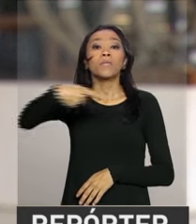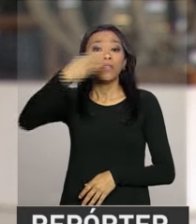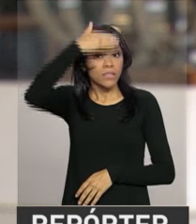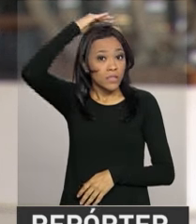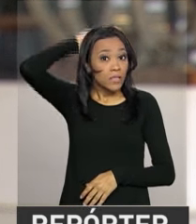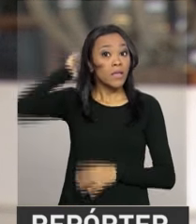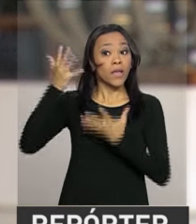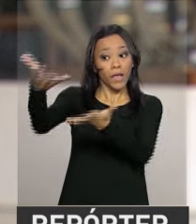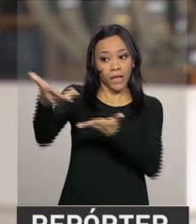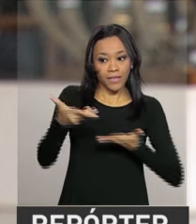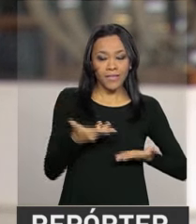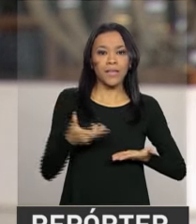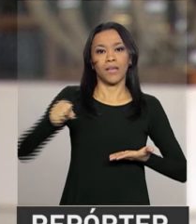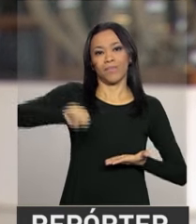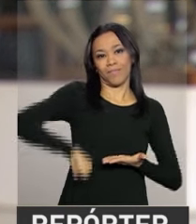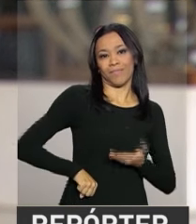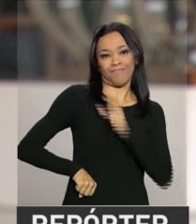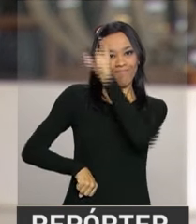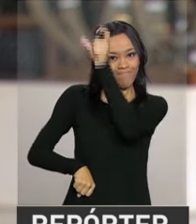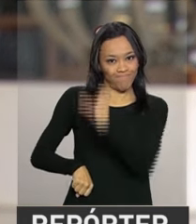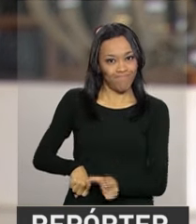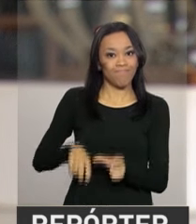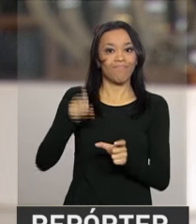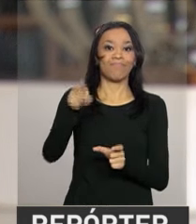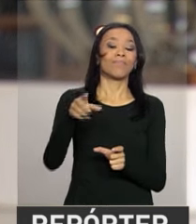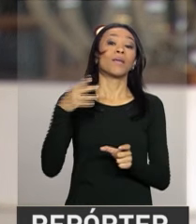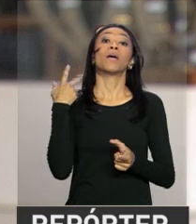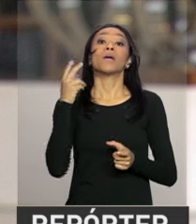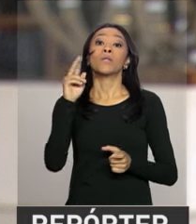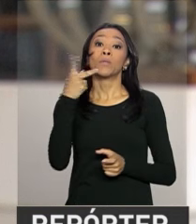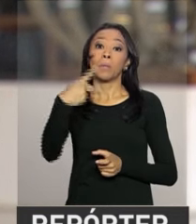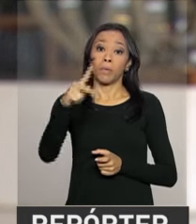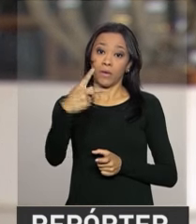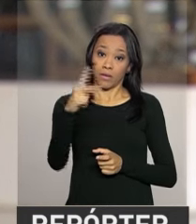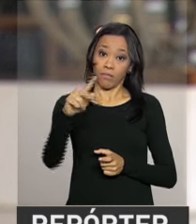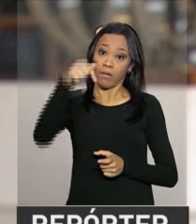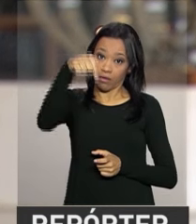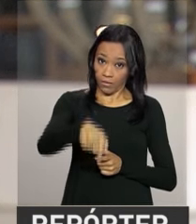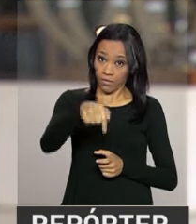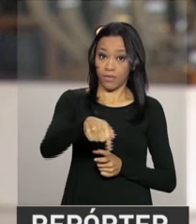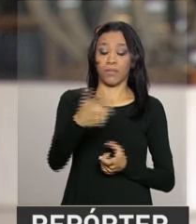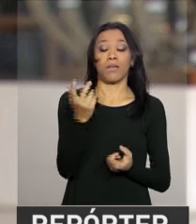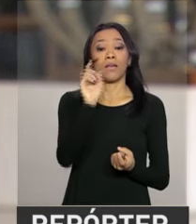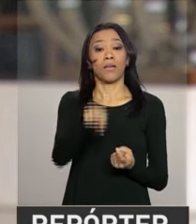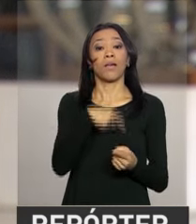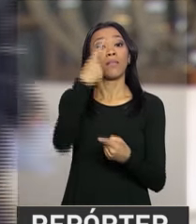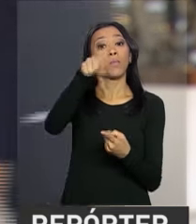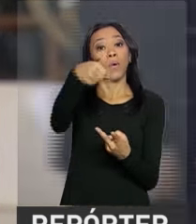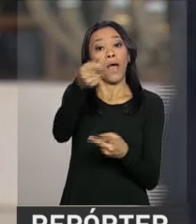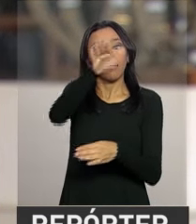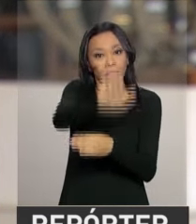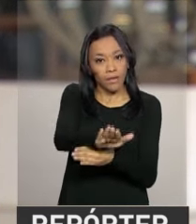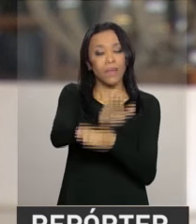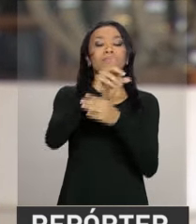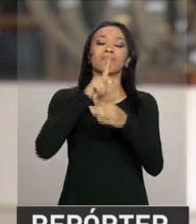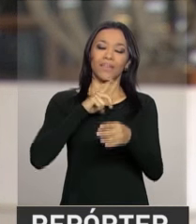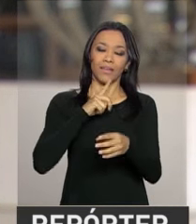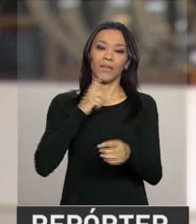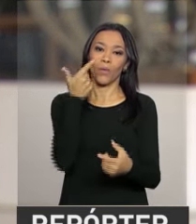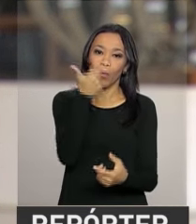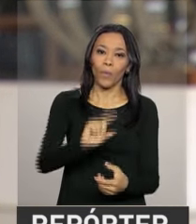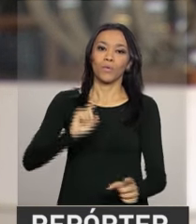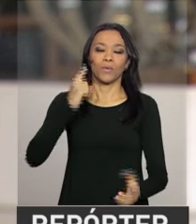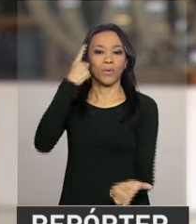recebe o chanceler do Paraguai Eládio loizaga também aqui no Palácio do Planalto à tarde o presidente em exercício também tem agenda